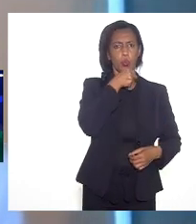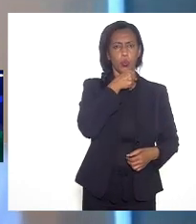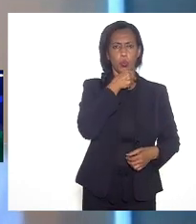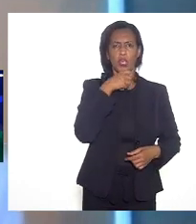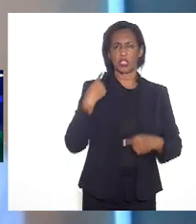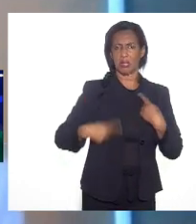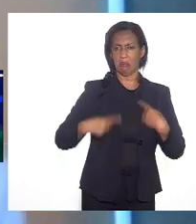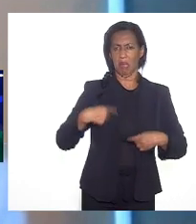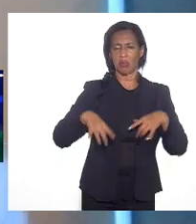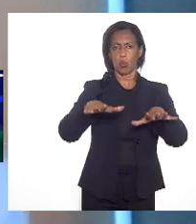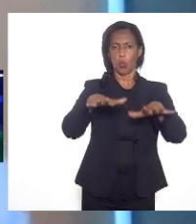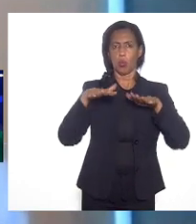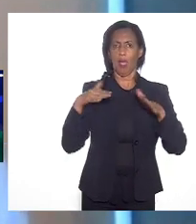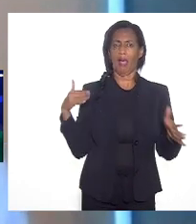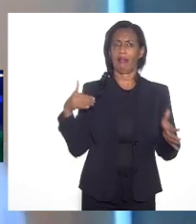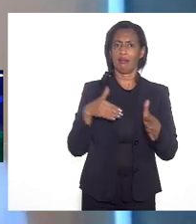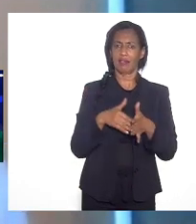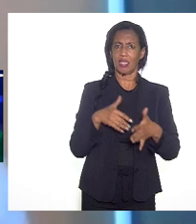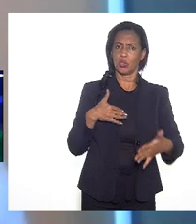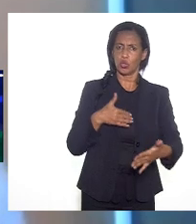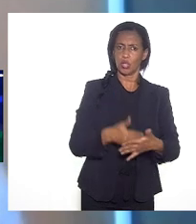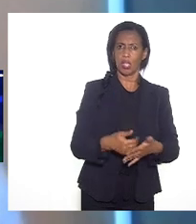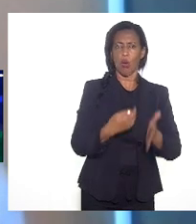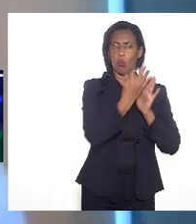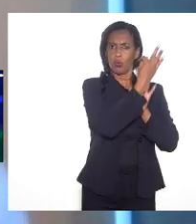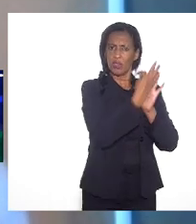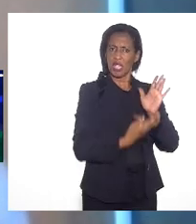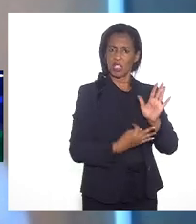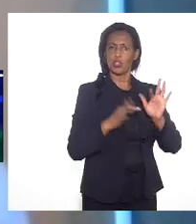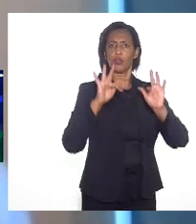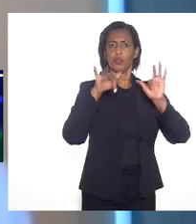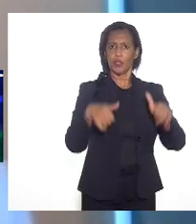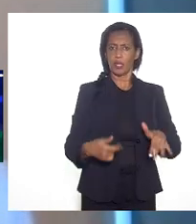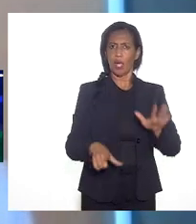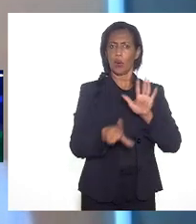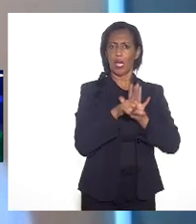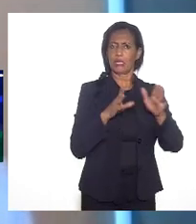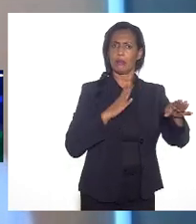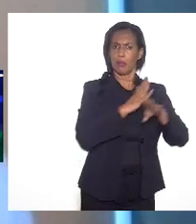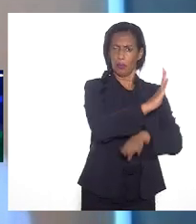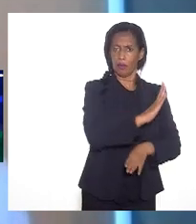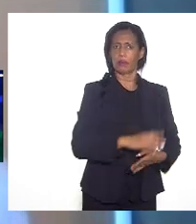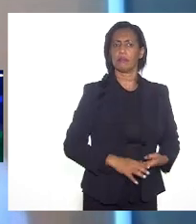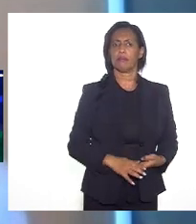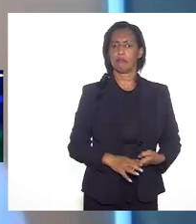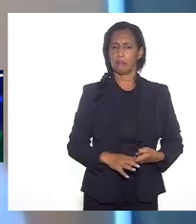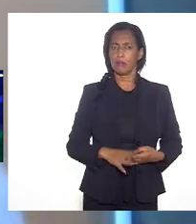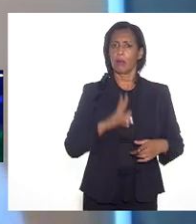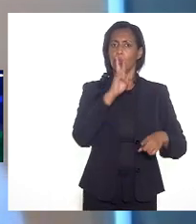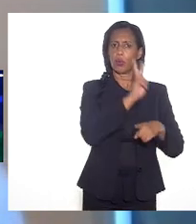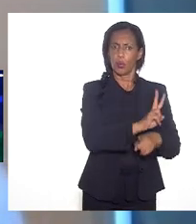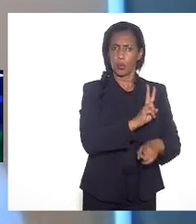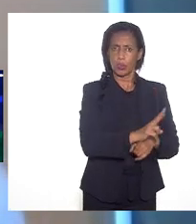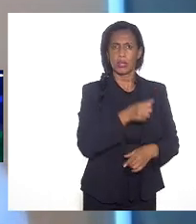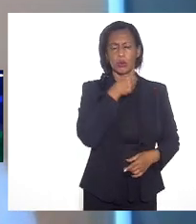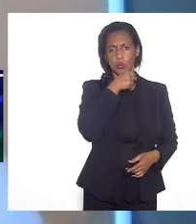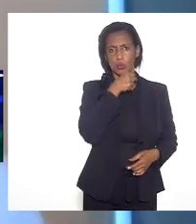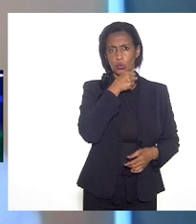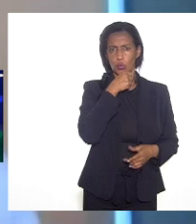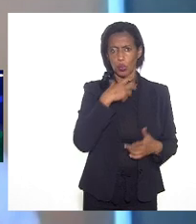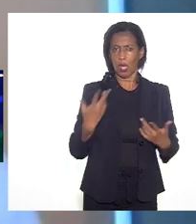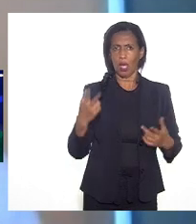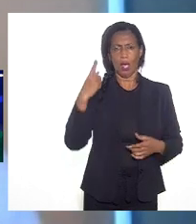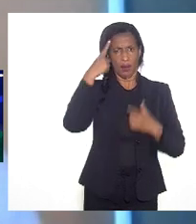audiências públicas, até chegarmos a um texto final e a lei ser aprovada, para proteção desses idosos.